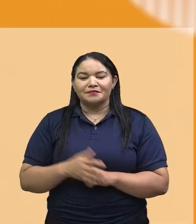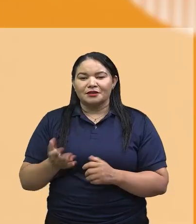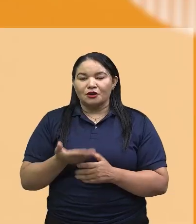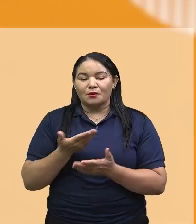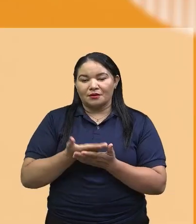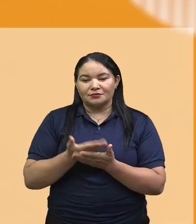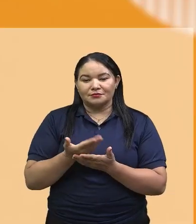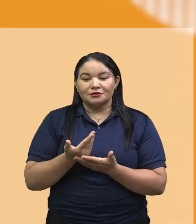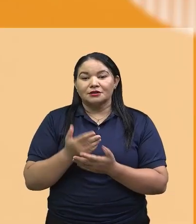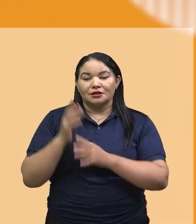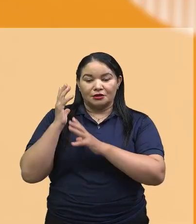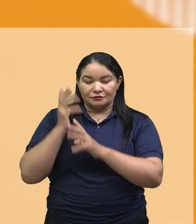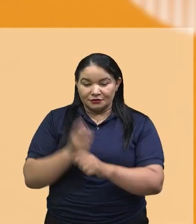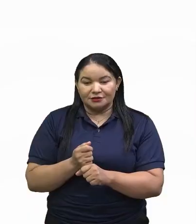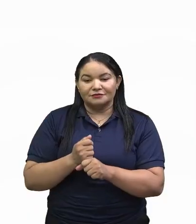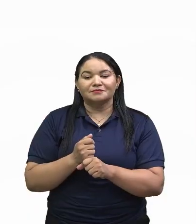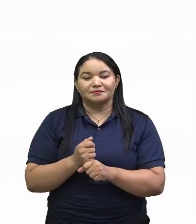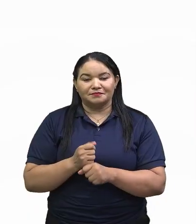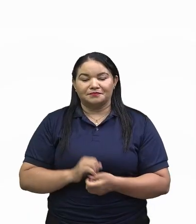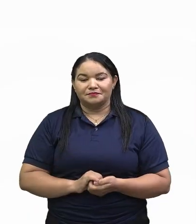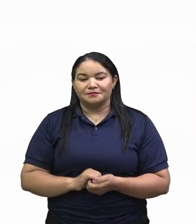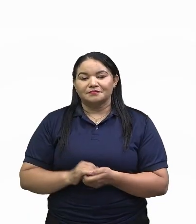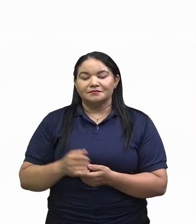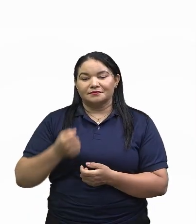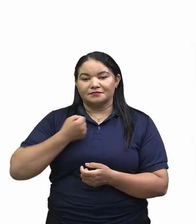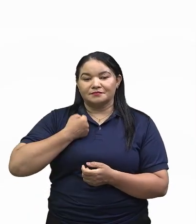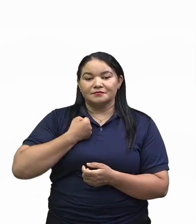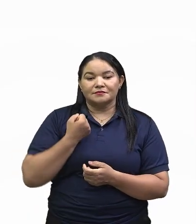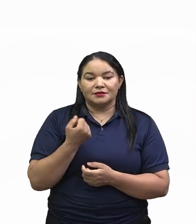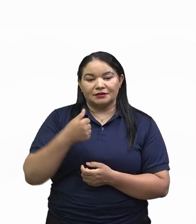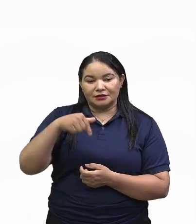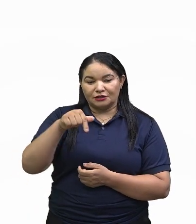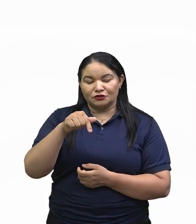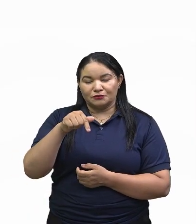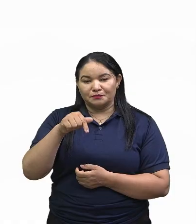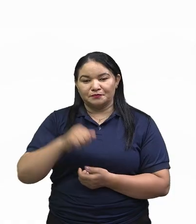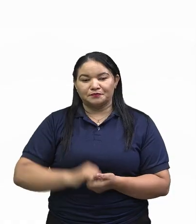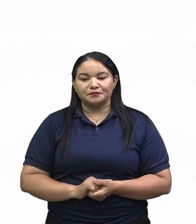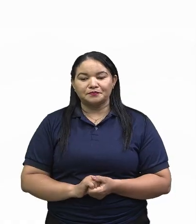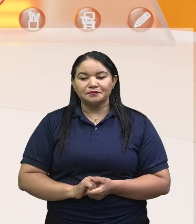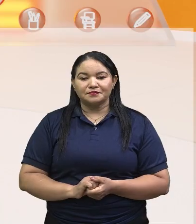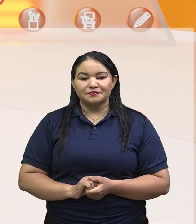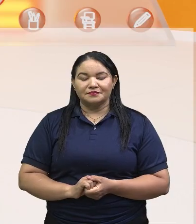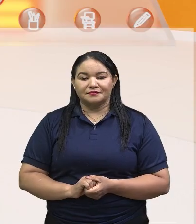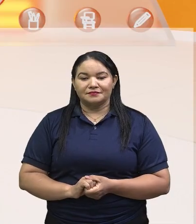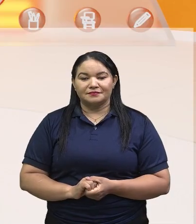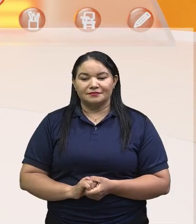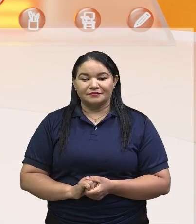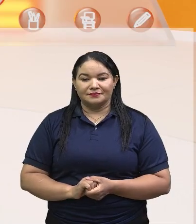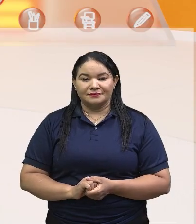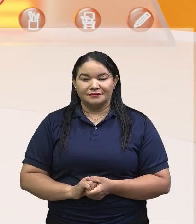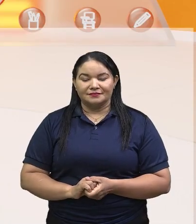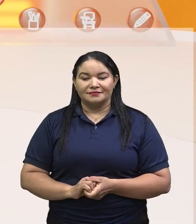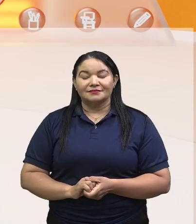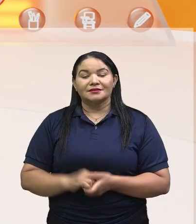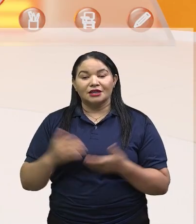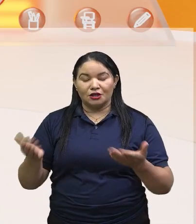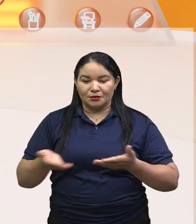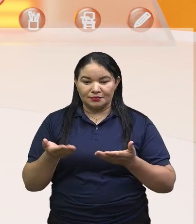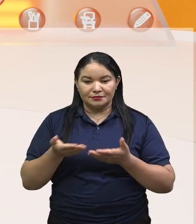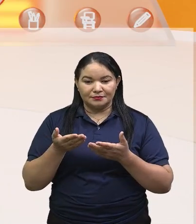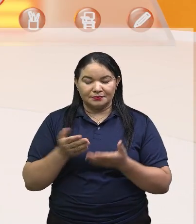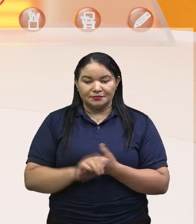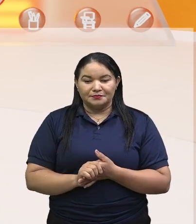Vamos à nossa aula de revisão, aula de número 7. E nesse